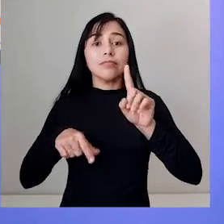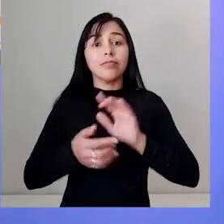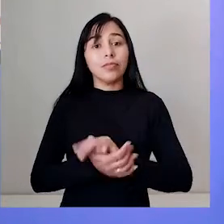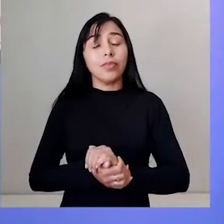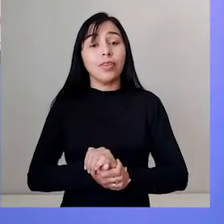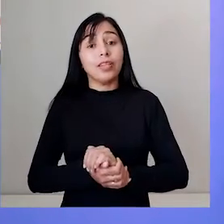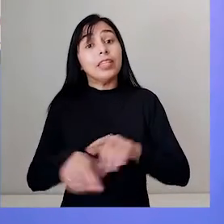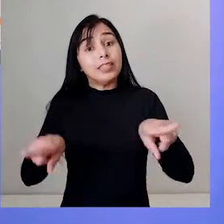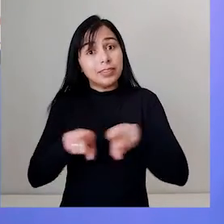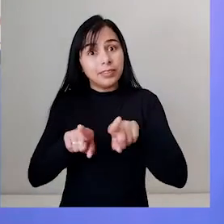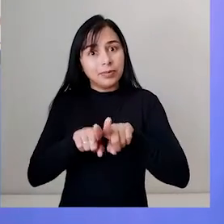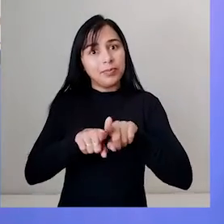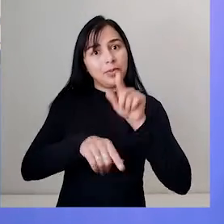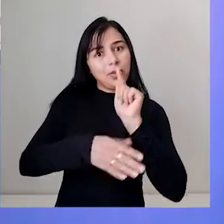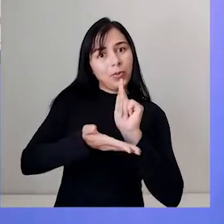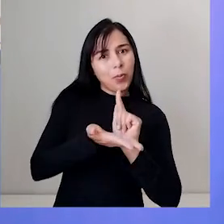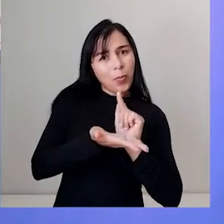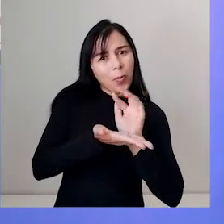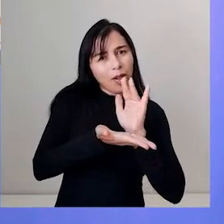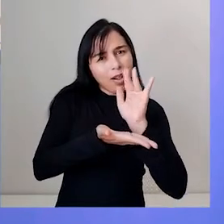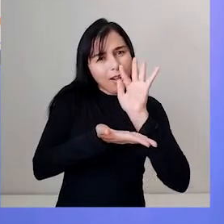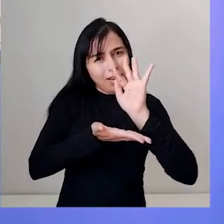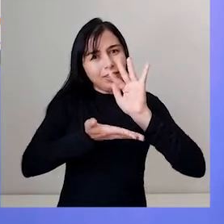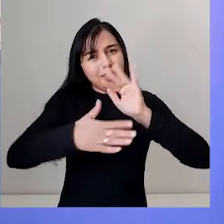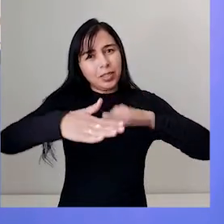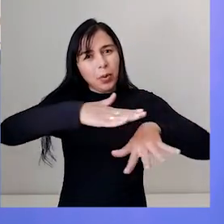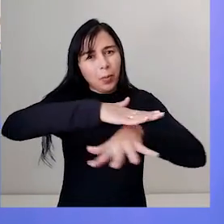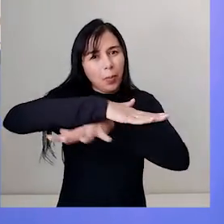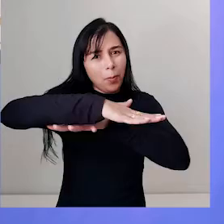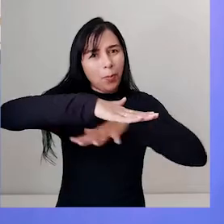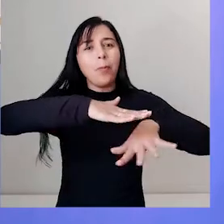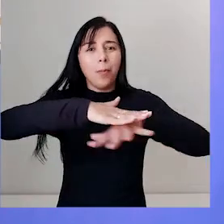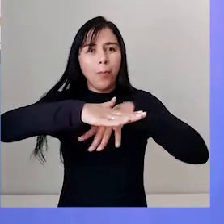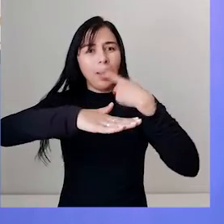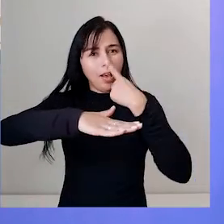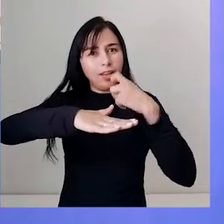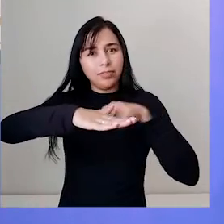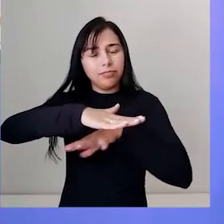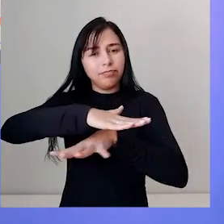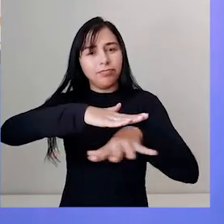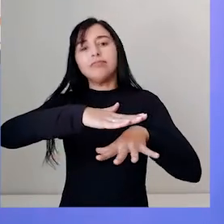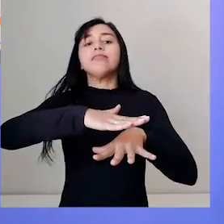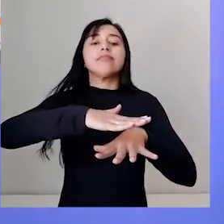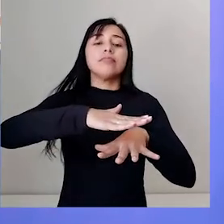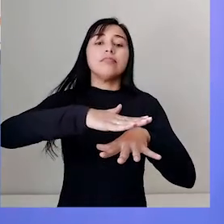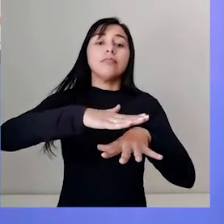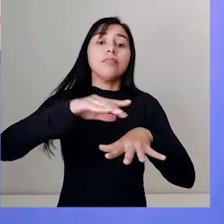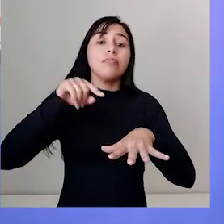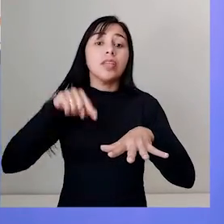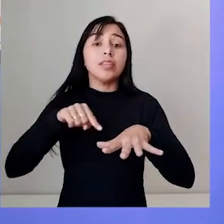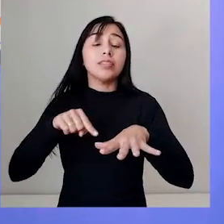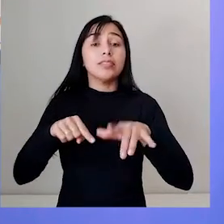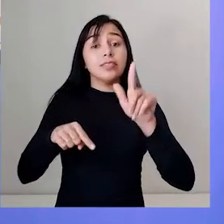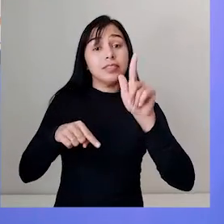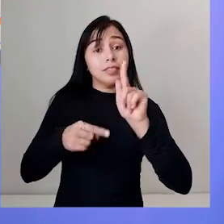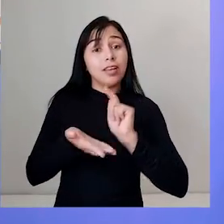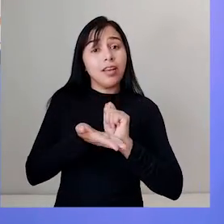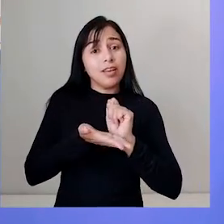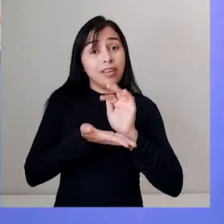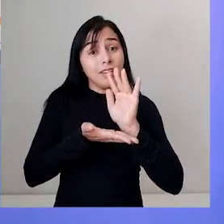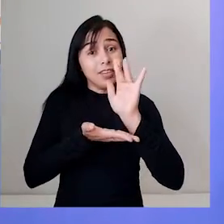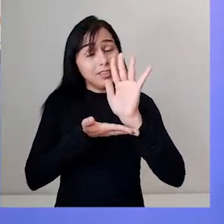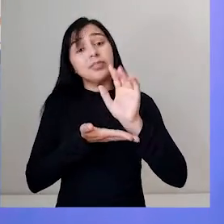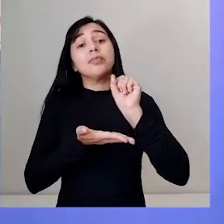o gás que é produzido a partir da decomposição desse lixo pode ser